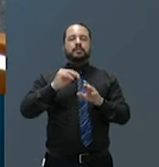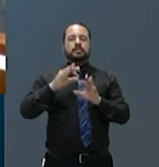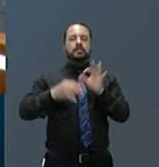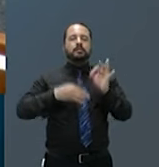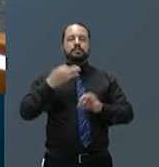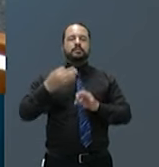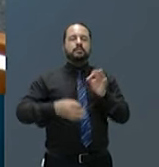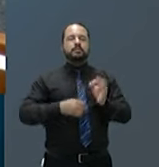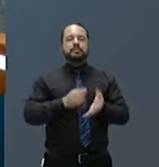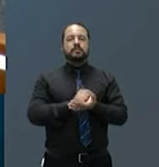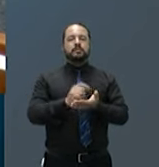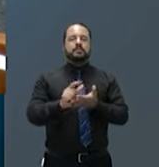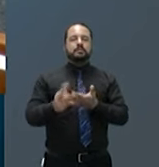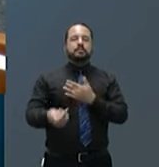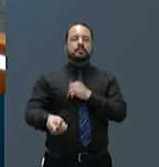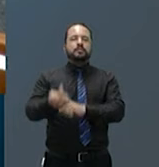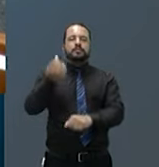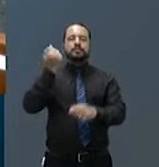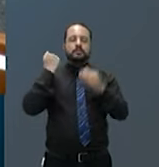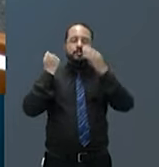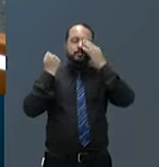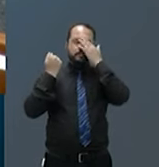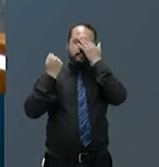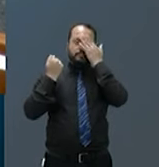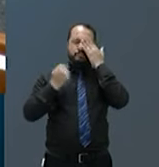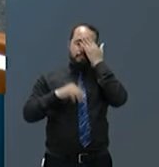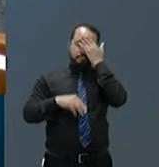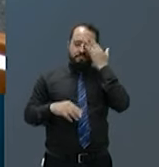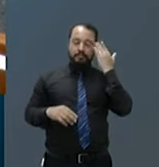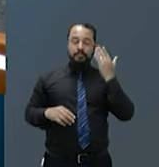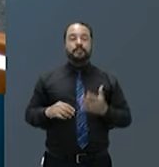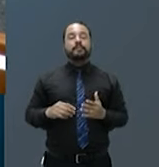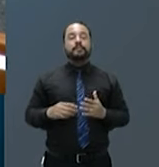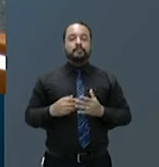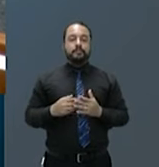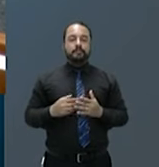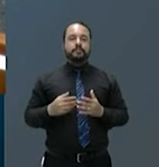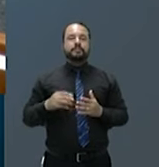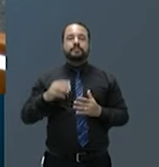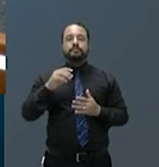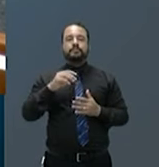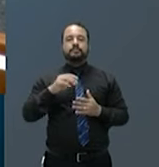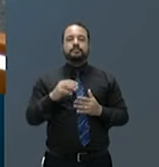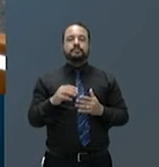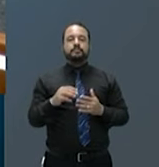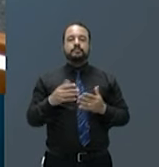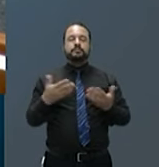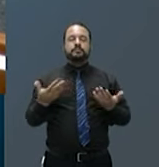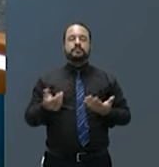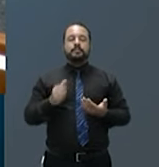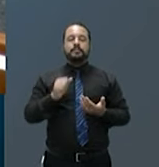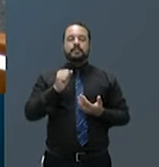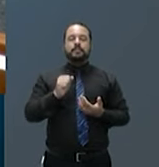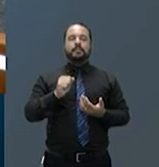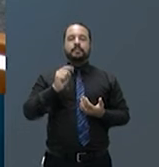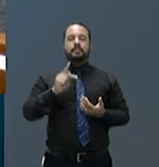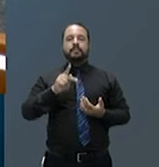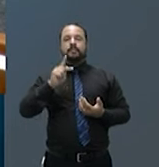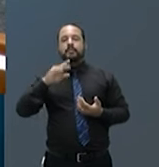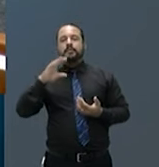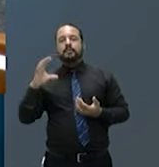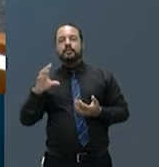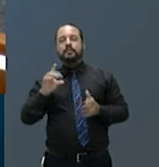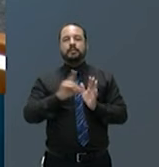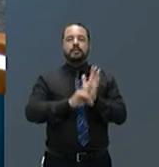de precedente ao caso concreto por meio do distinguished, do overruling. E a BPC entende que é direito